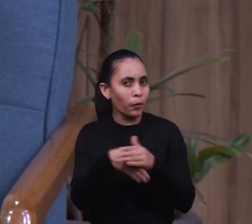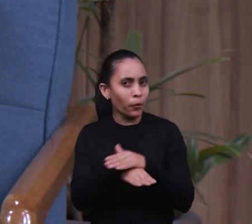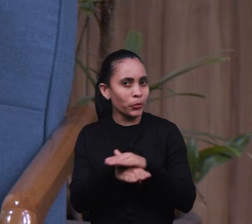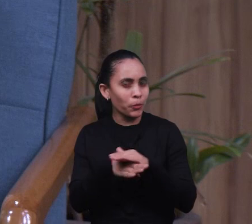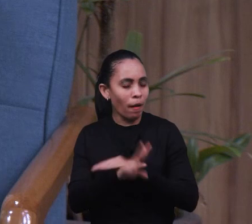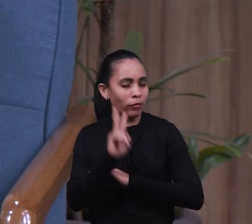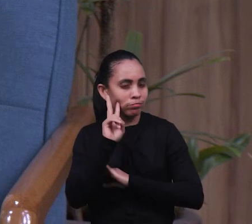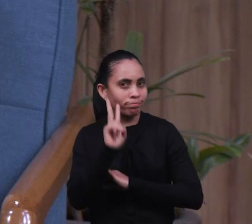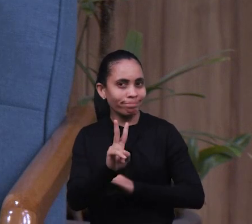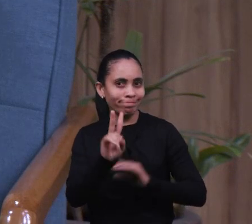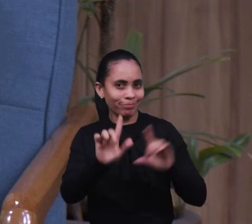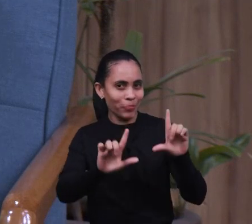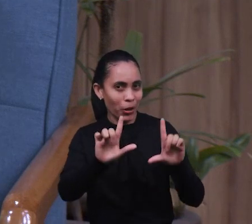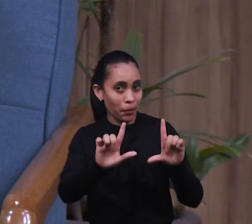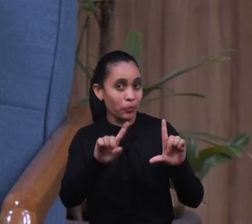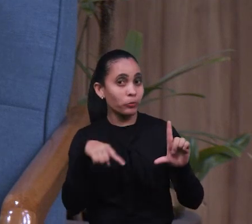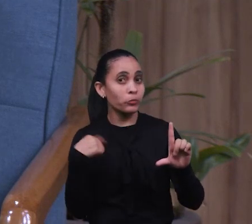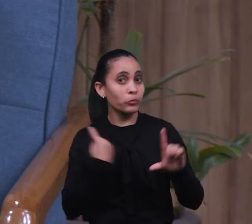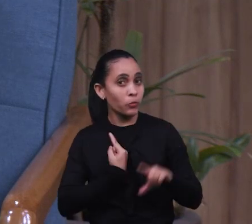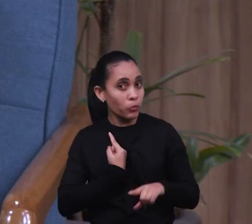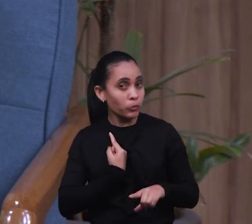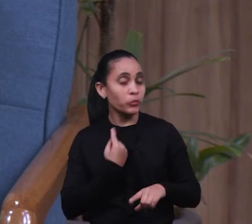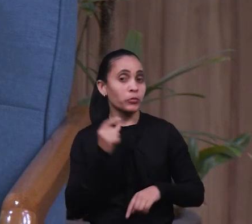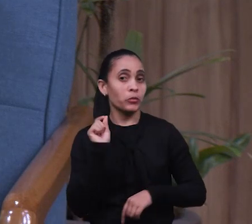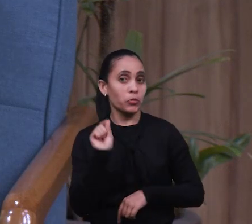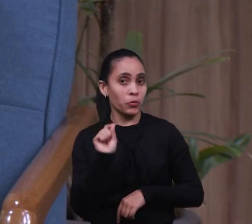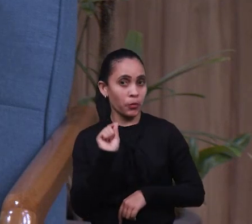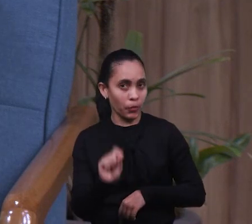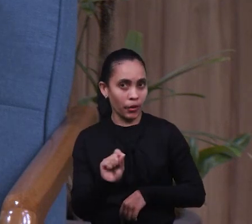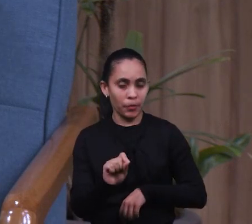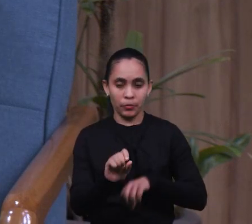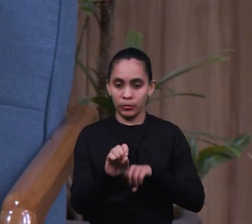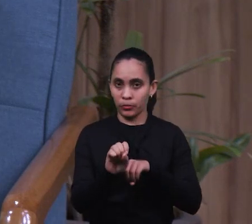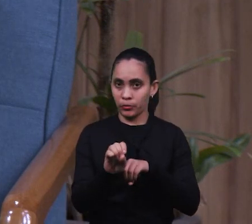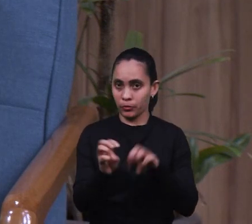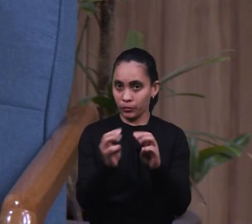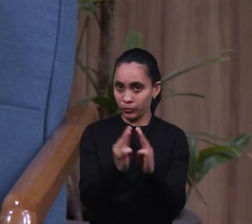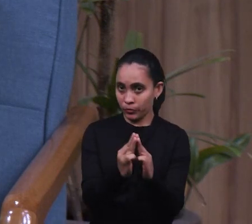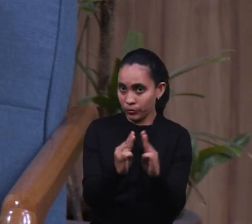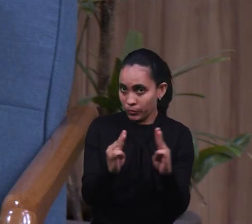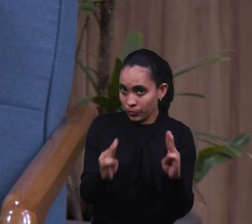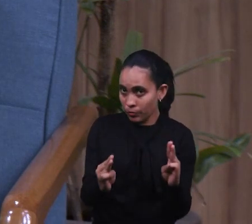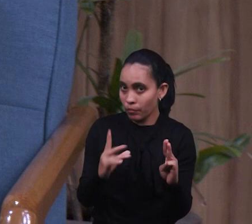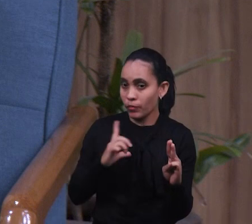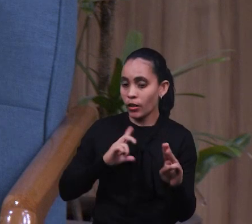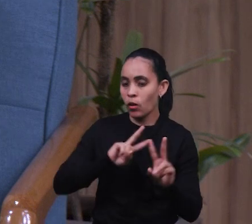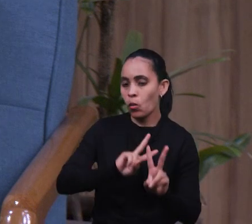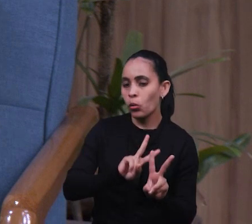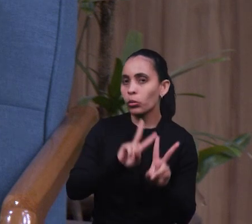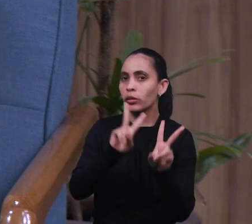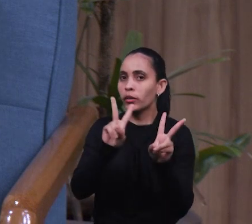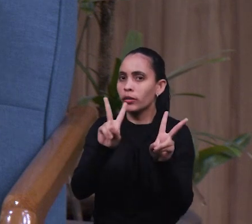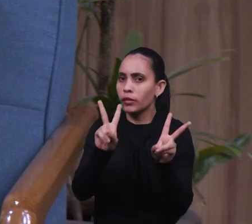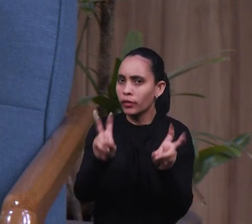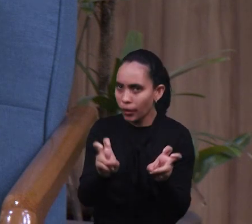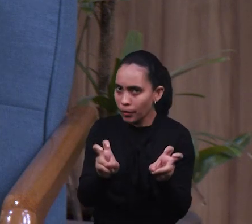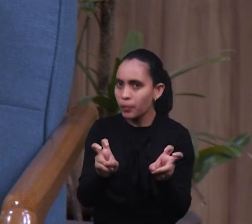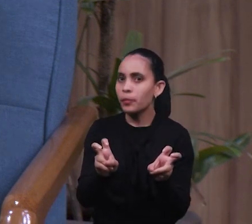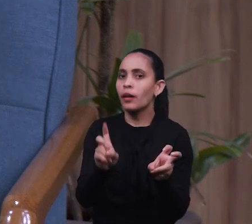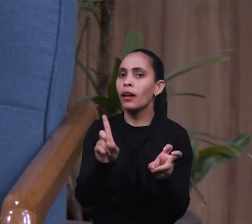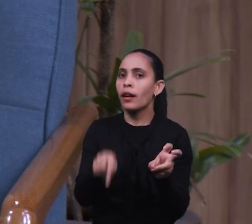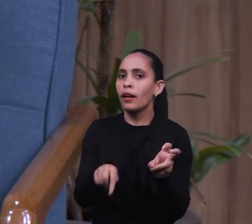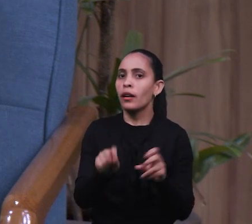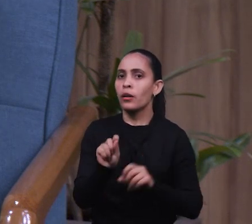esse quadro ele é absolutamente vinculado, ou seja, o assunto, o tema que vai ser abordado nesse quadro, ele é